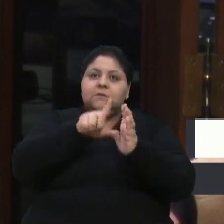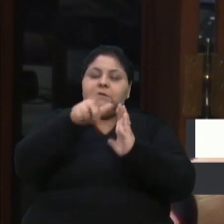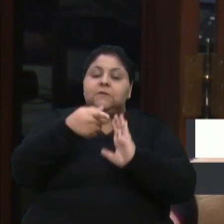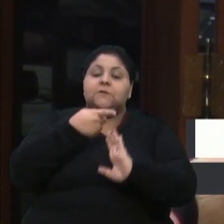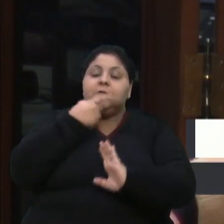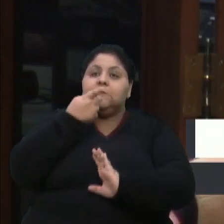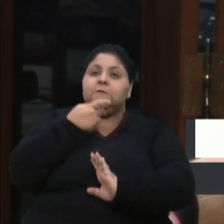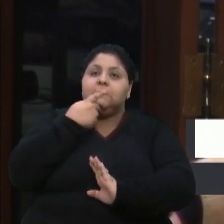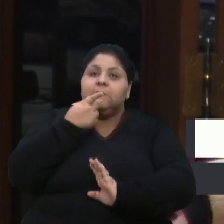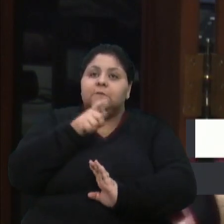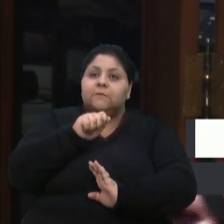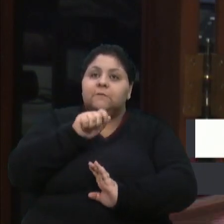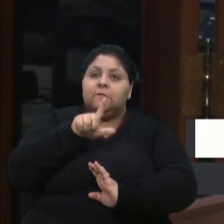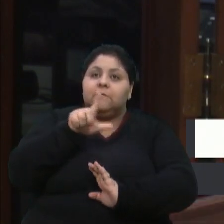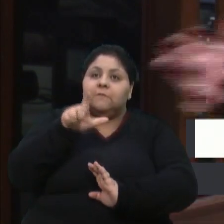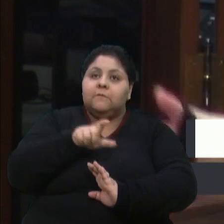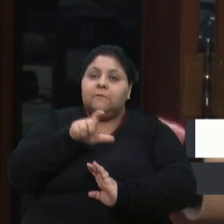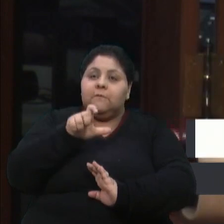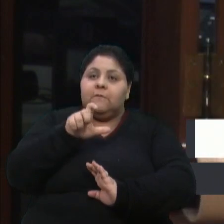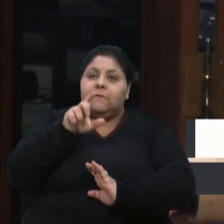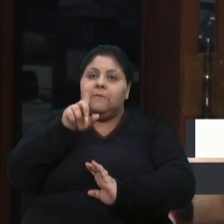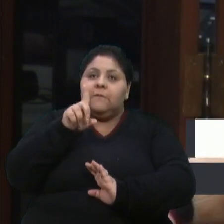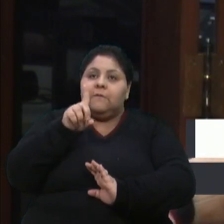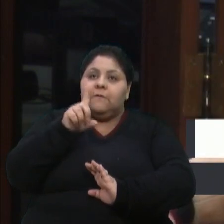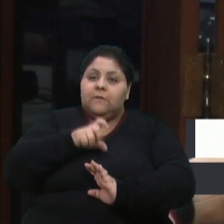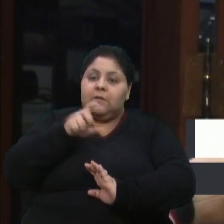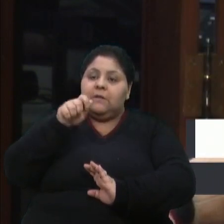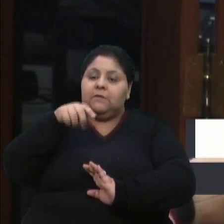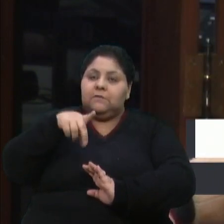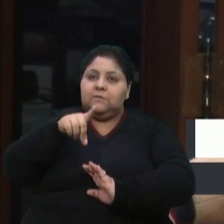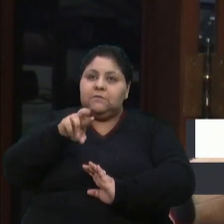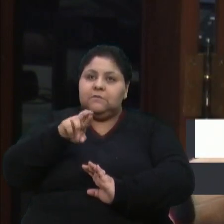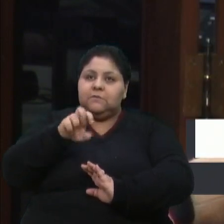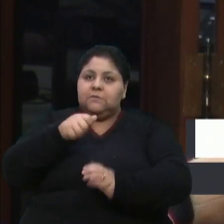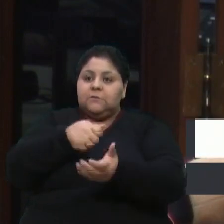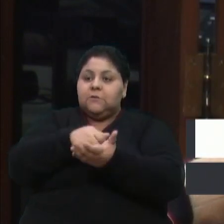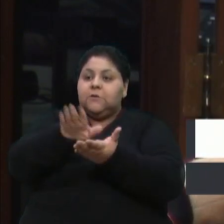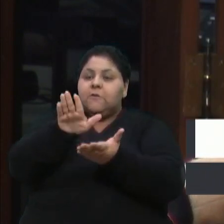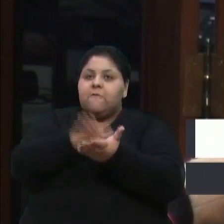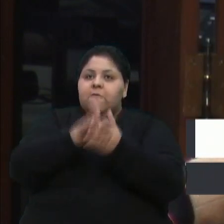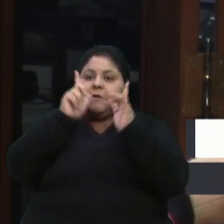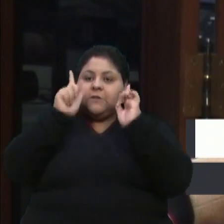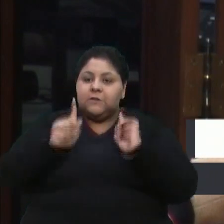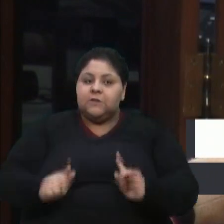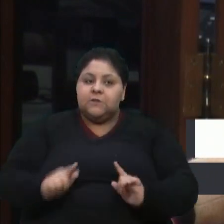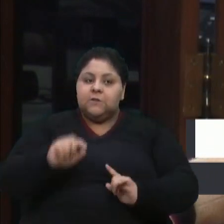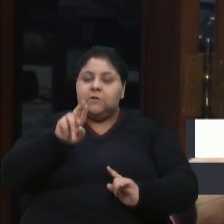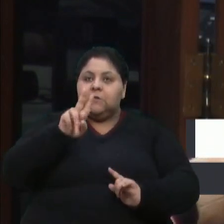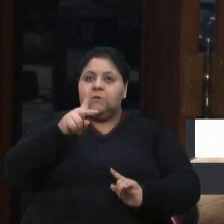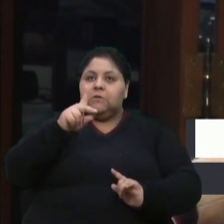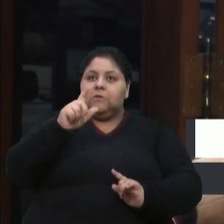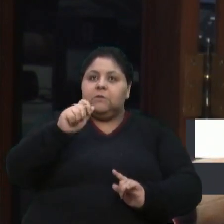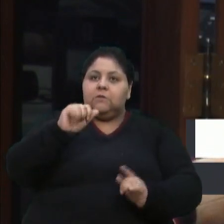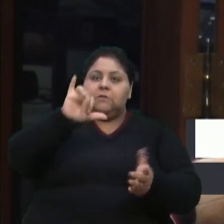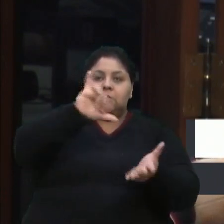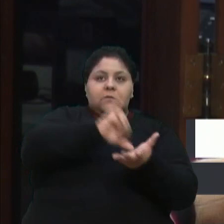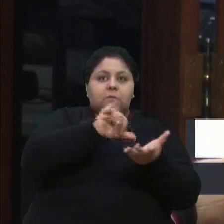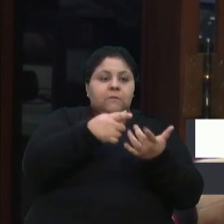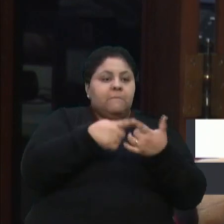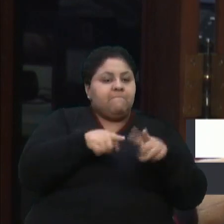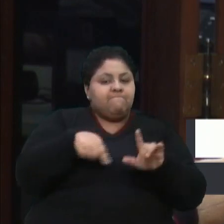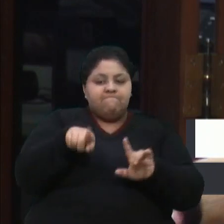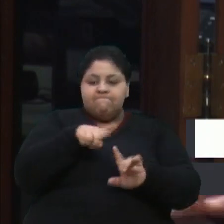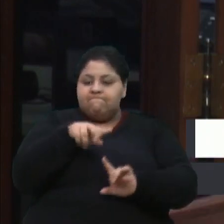Ximenes, ele foi demitido da gestão da UPA Central, mas a gente não